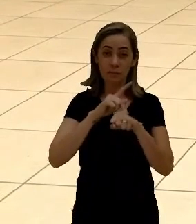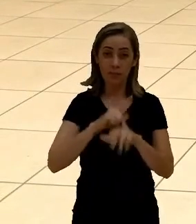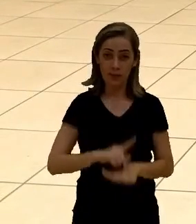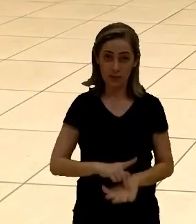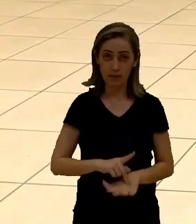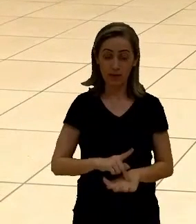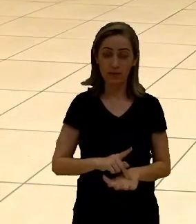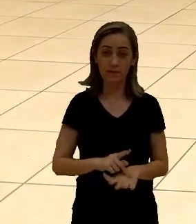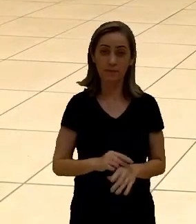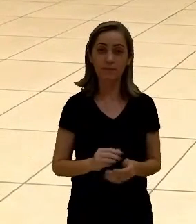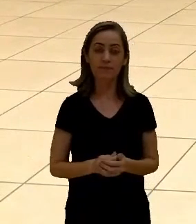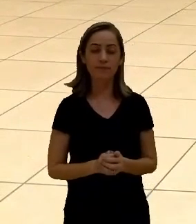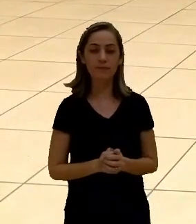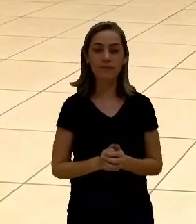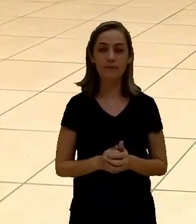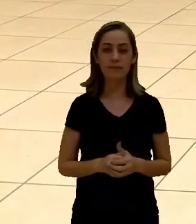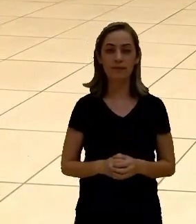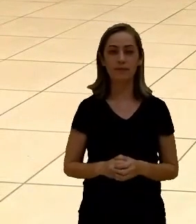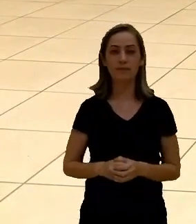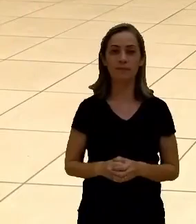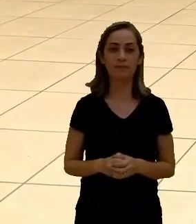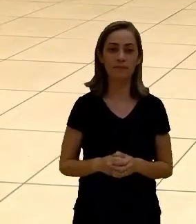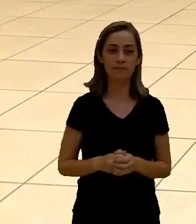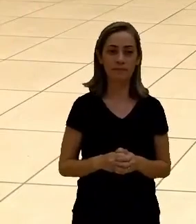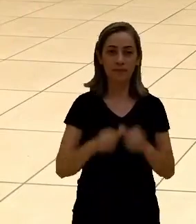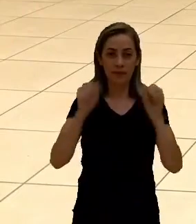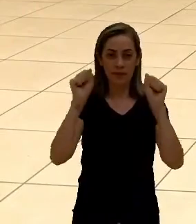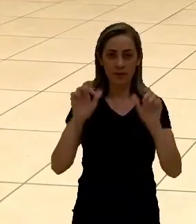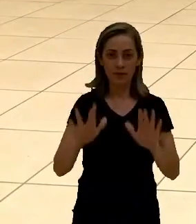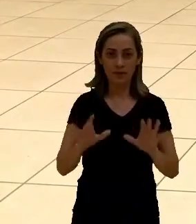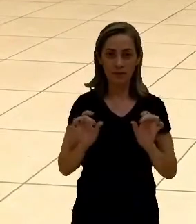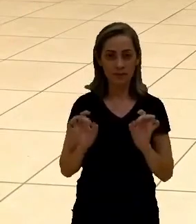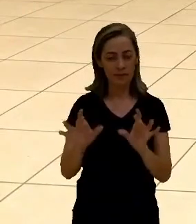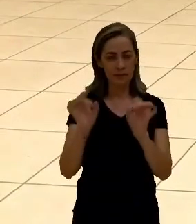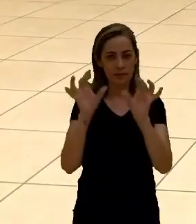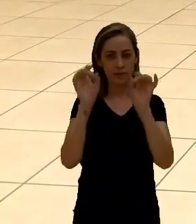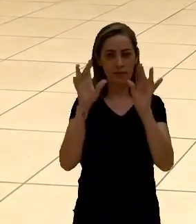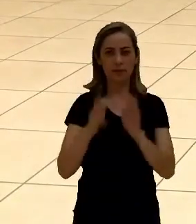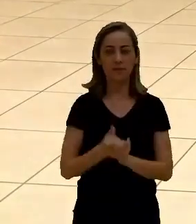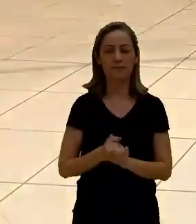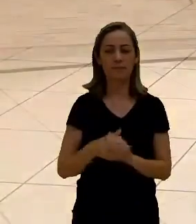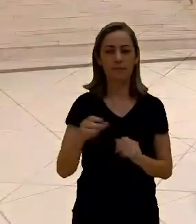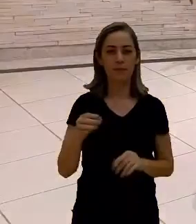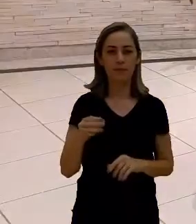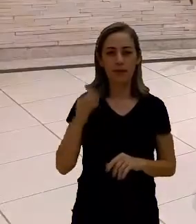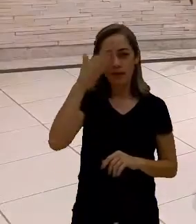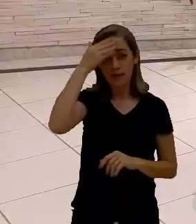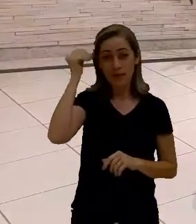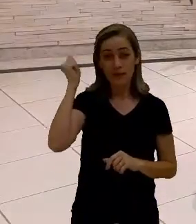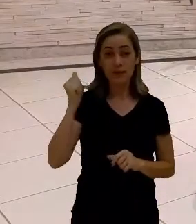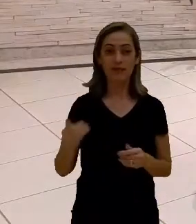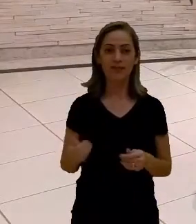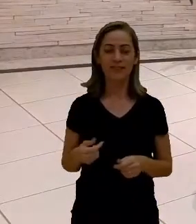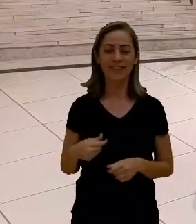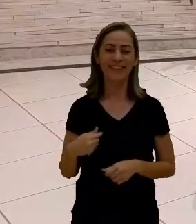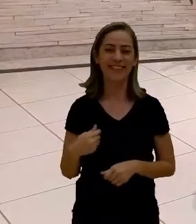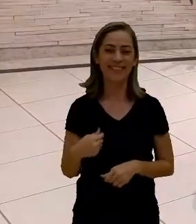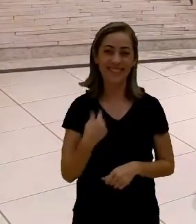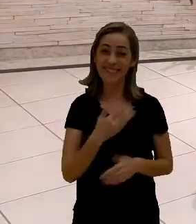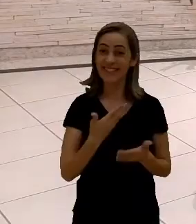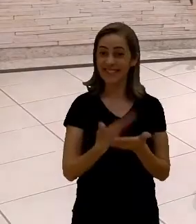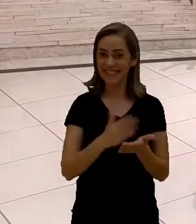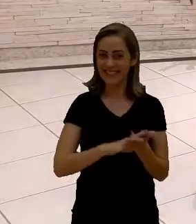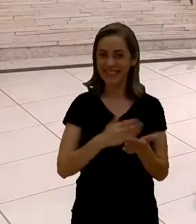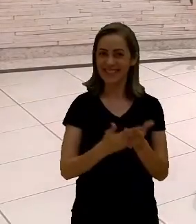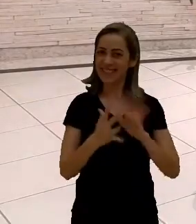mais solenes podemos dizer assim esqueci de falar no início da Live Hoje nós estamos com a Maria Ana aqui fazendo a